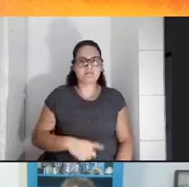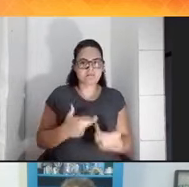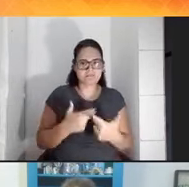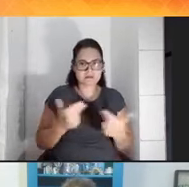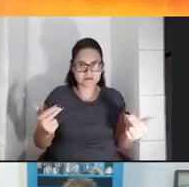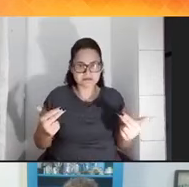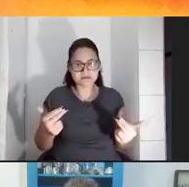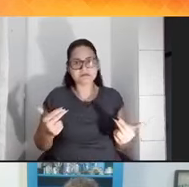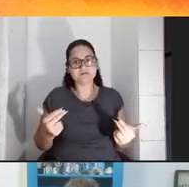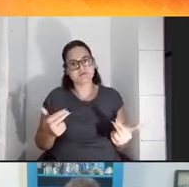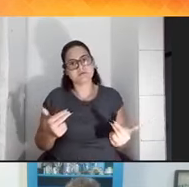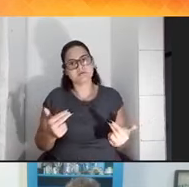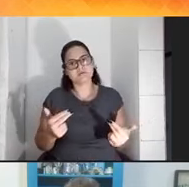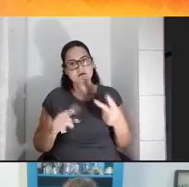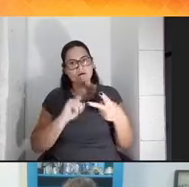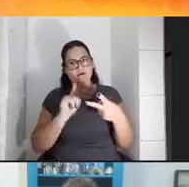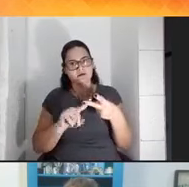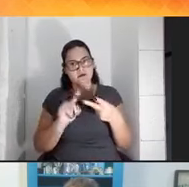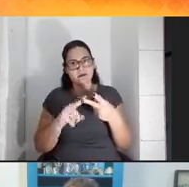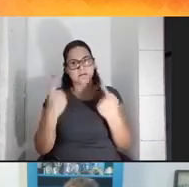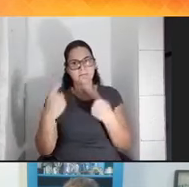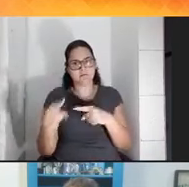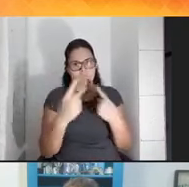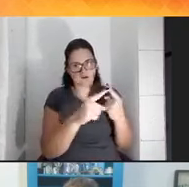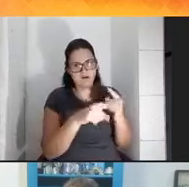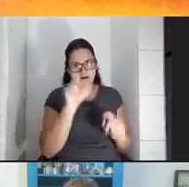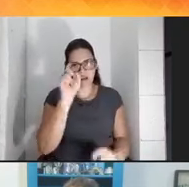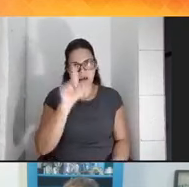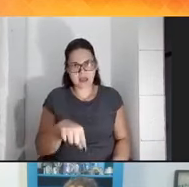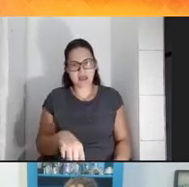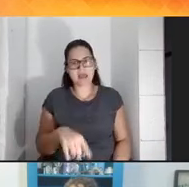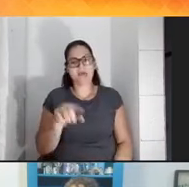a segunda provocação.